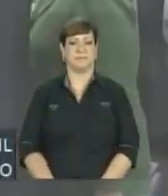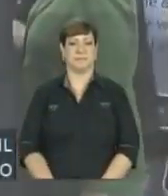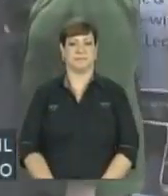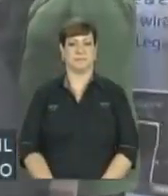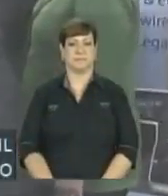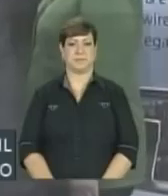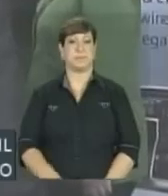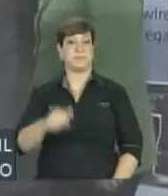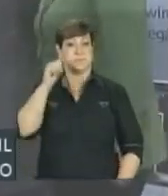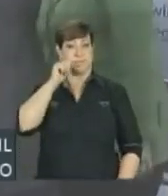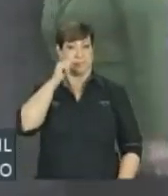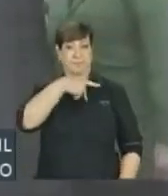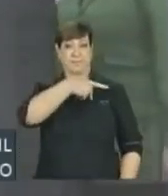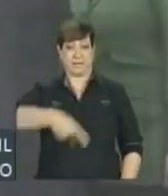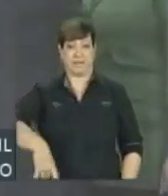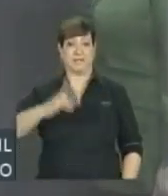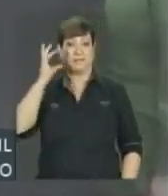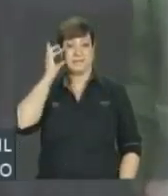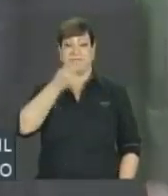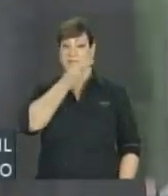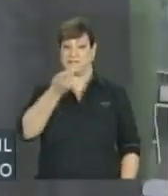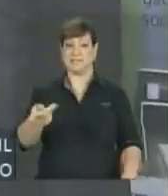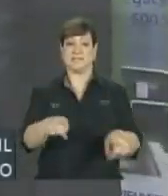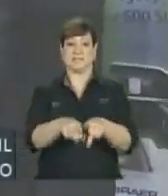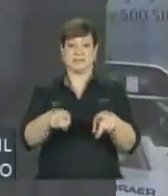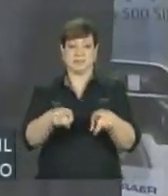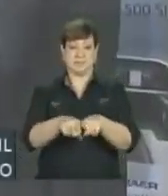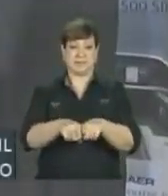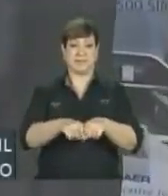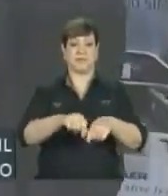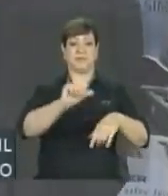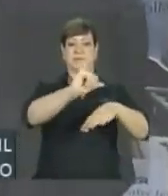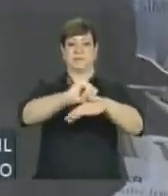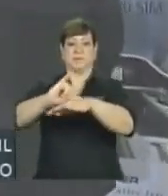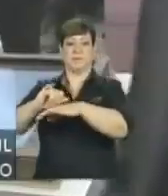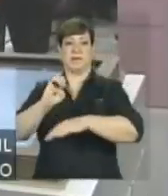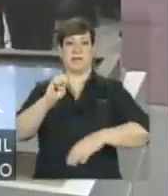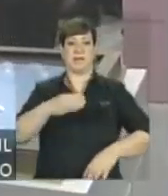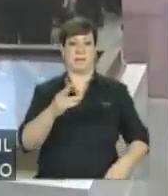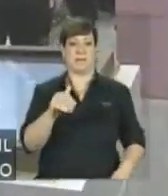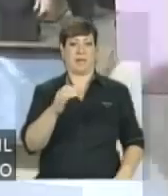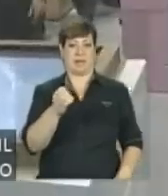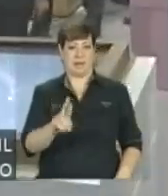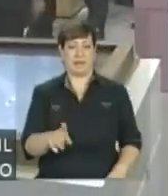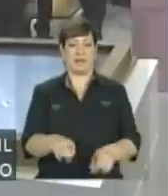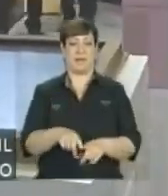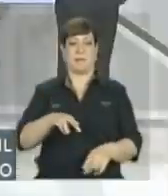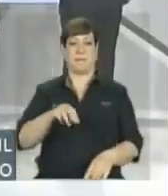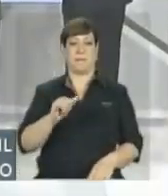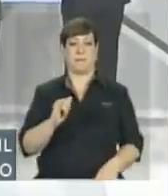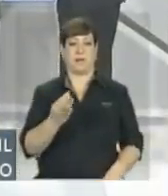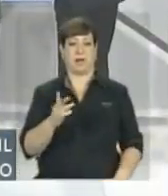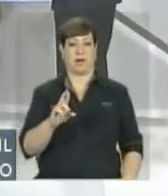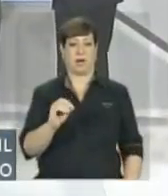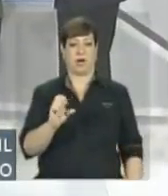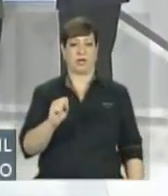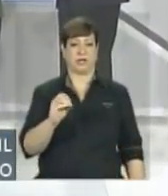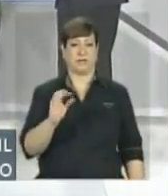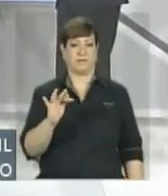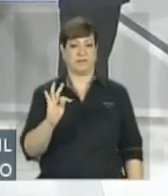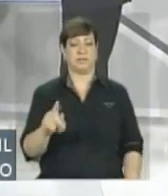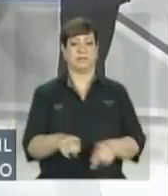A presidenta Dilma Rousseff visitou ainda os estandes da Embraer, da Microsoft e, ao lado do